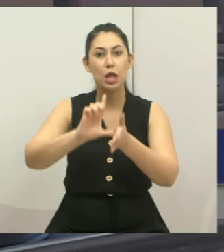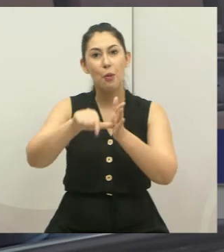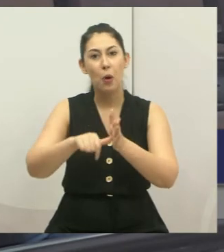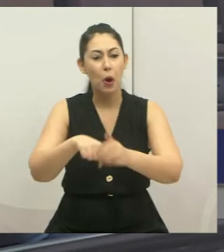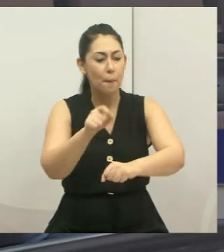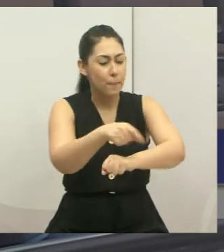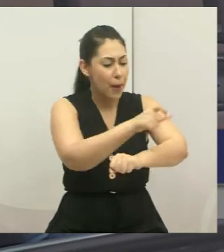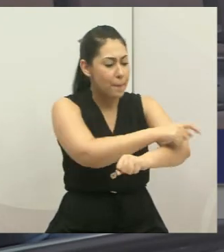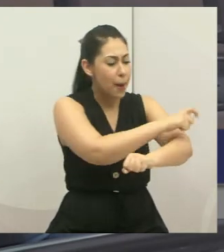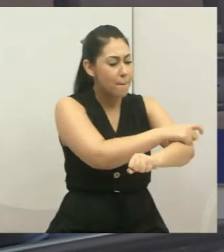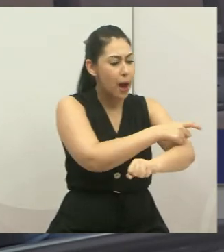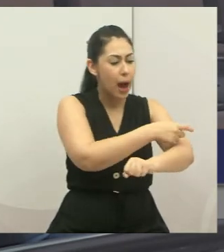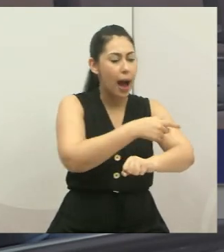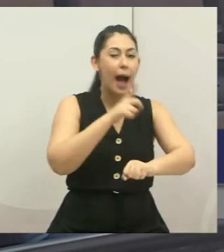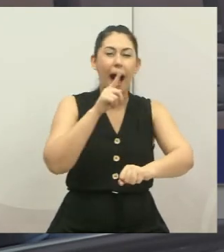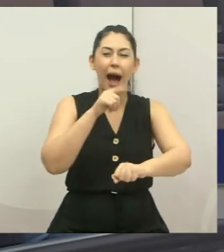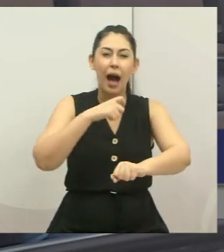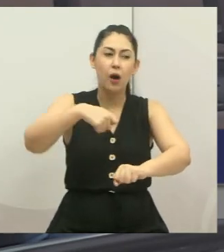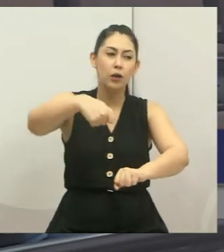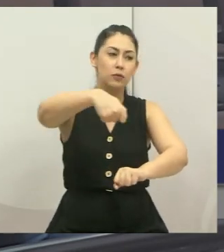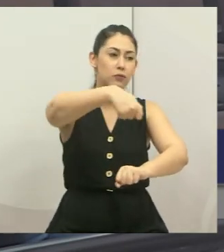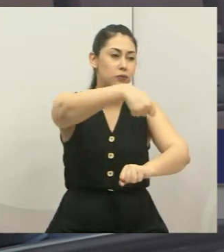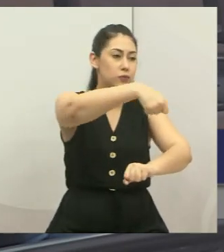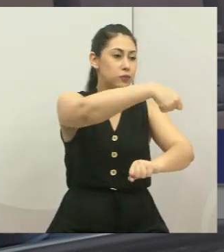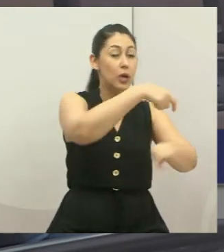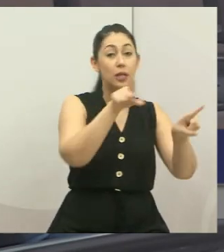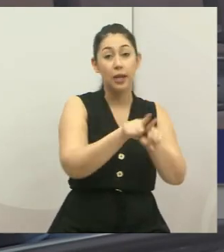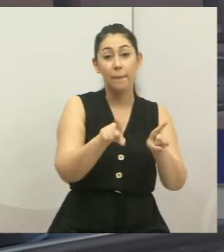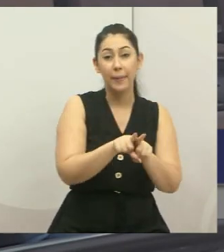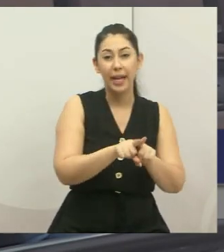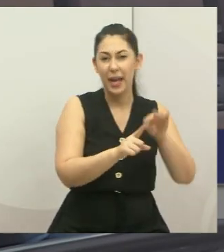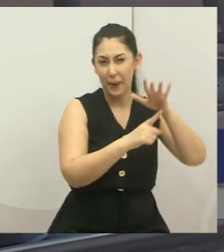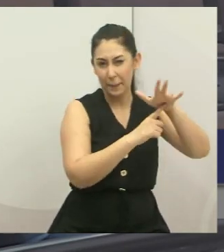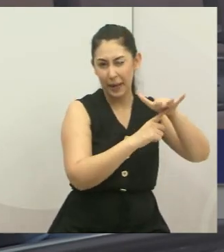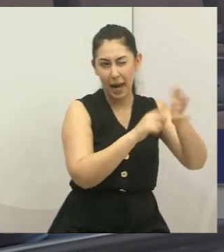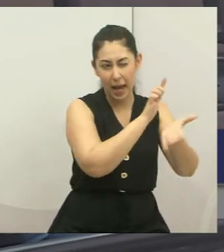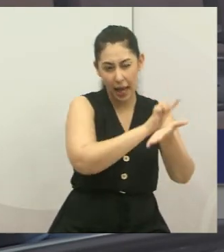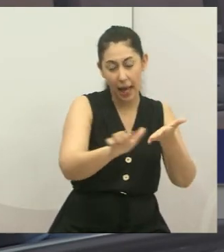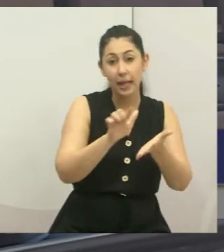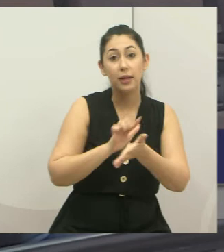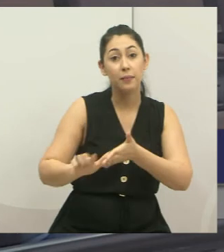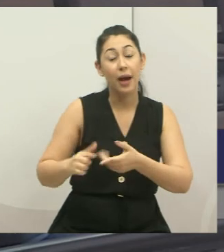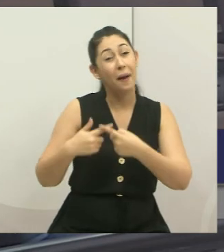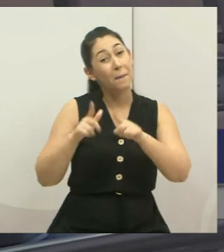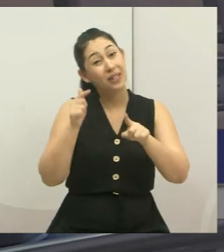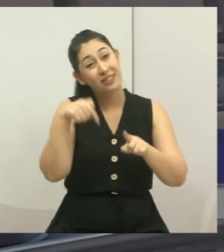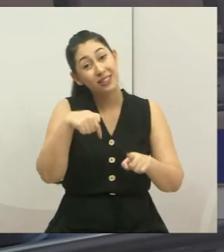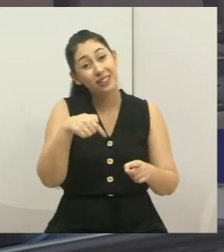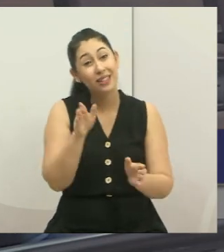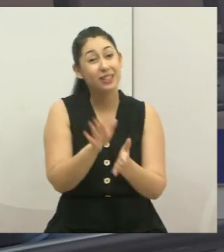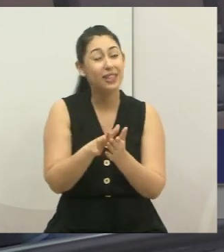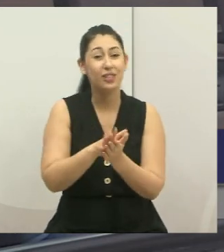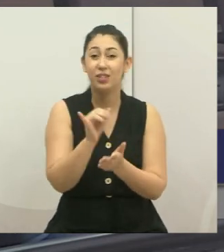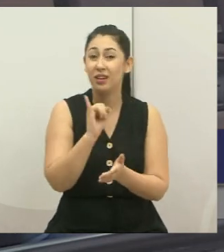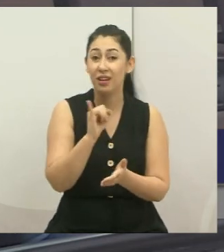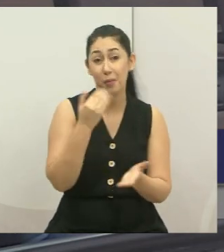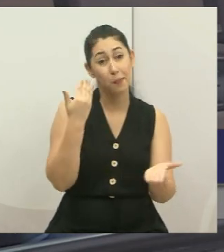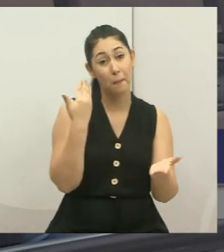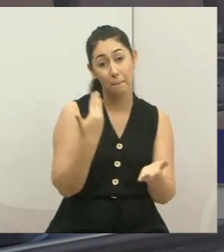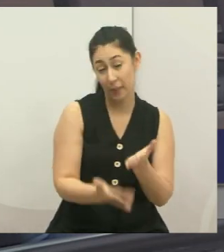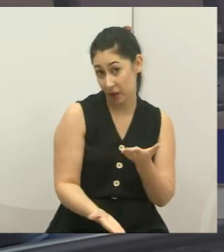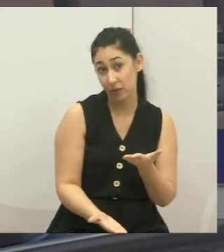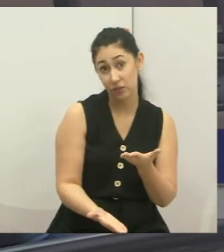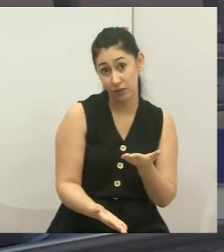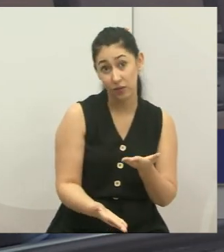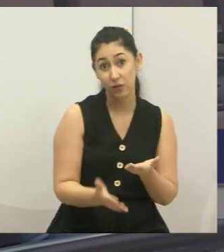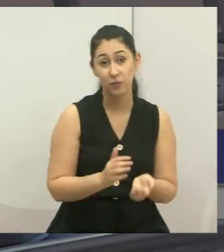hortas comunitárias, para lavar as praças, para fazer muita coisa nesse sentido. E aqui a gente vê que vai para o ralo. É uma